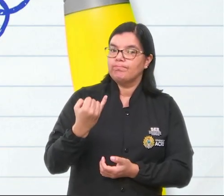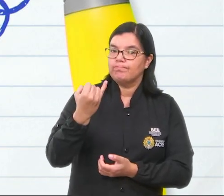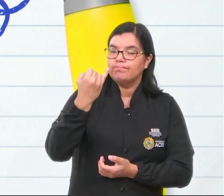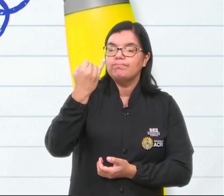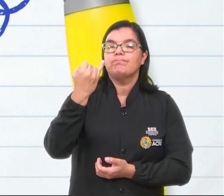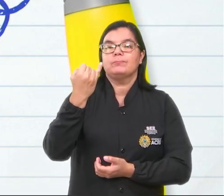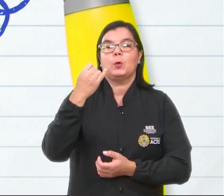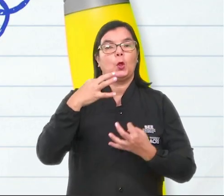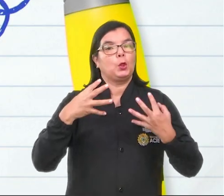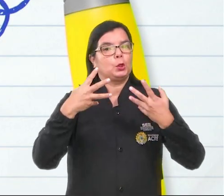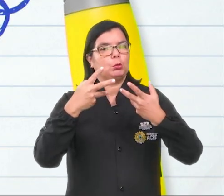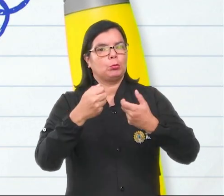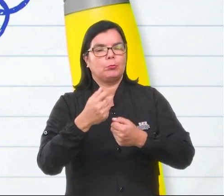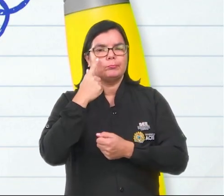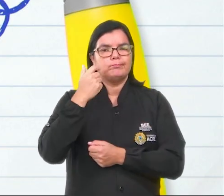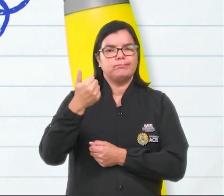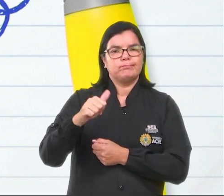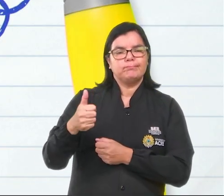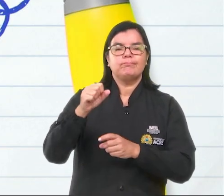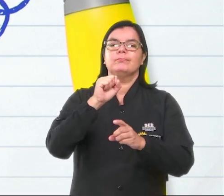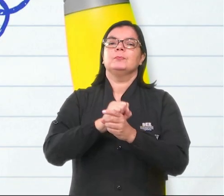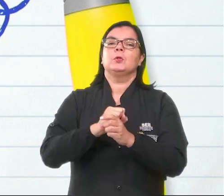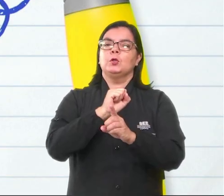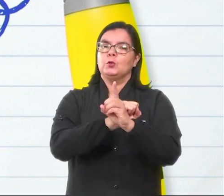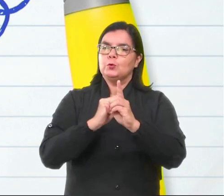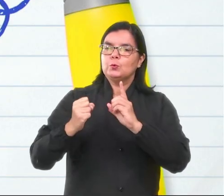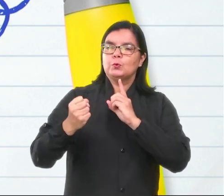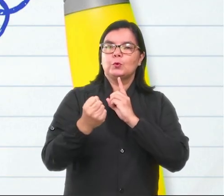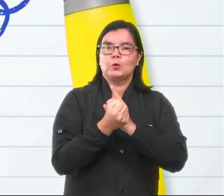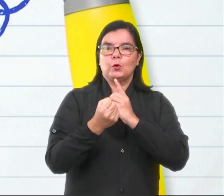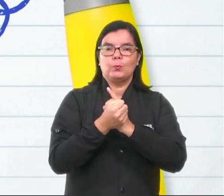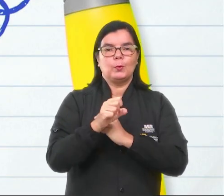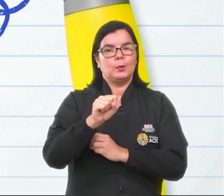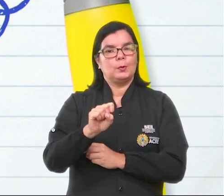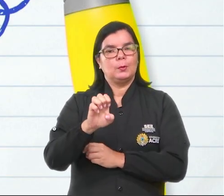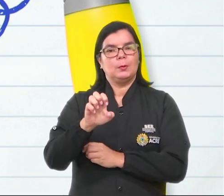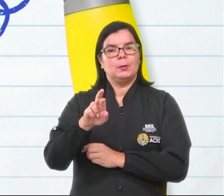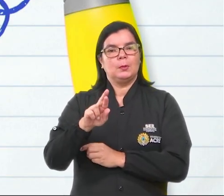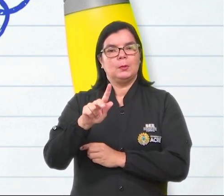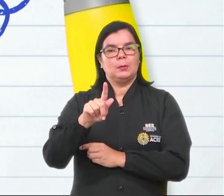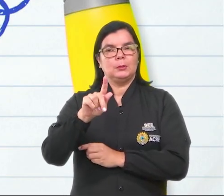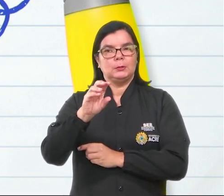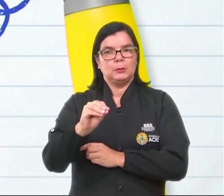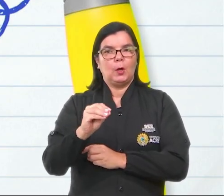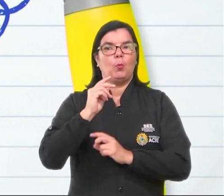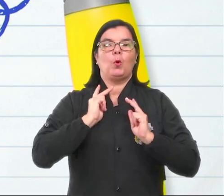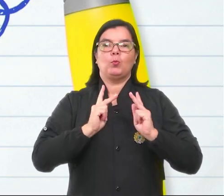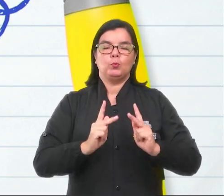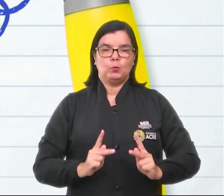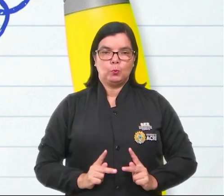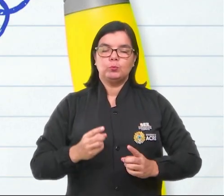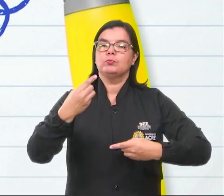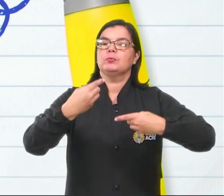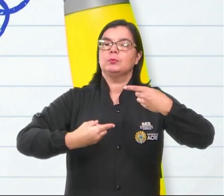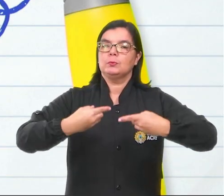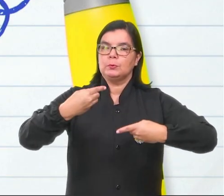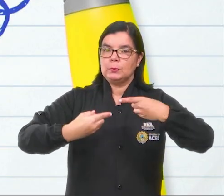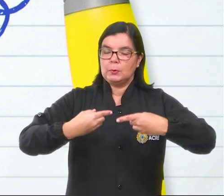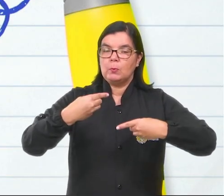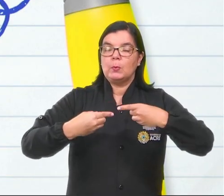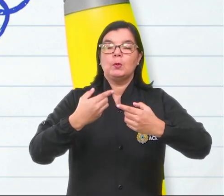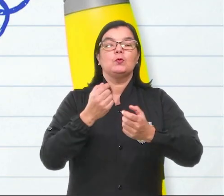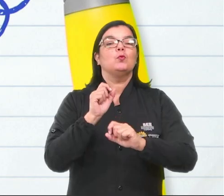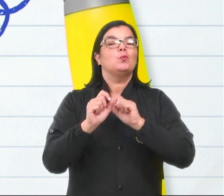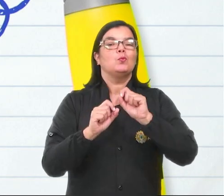digamos assim, toda a sua análise social, enquanto para Sérgio Buarque, comportamento e política